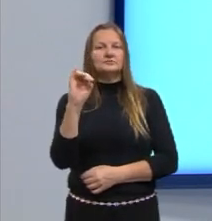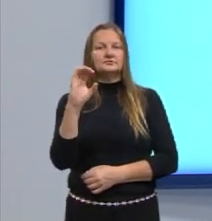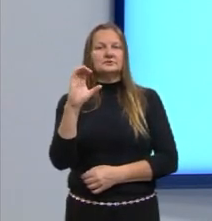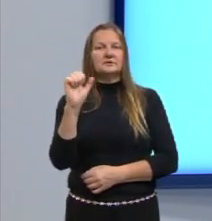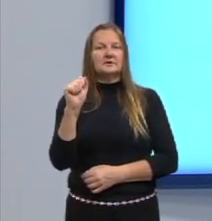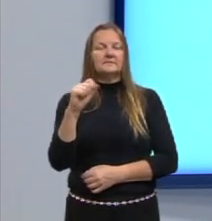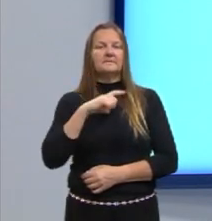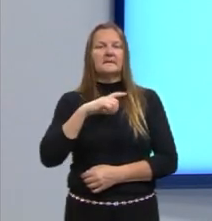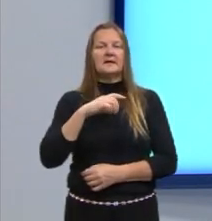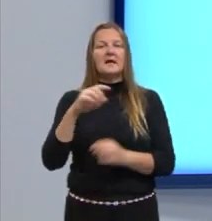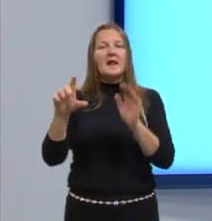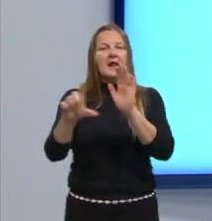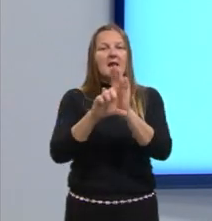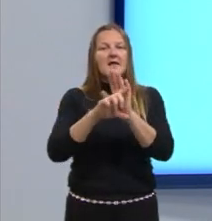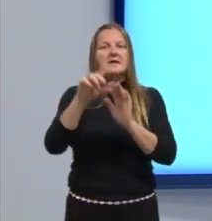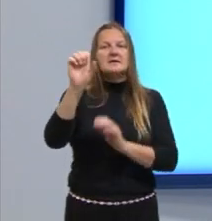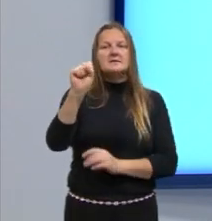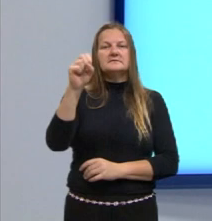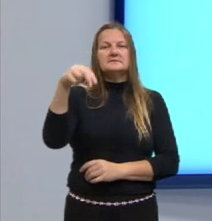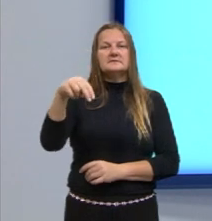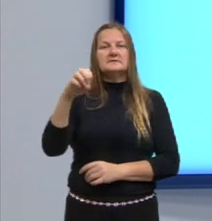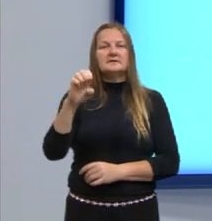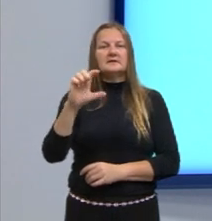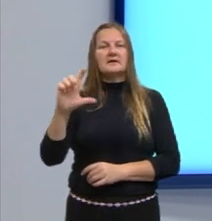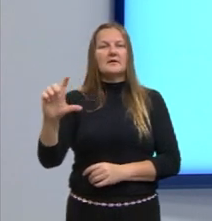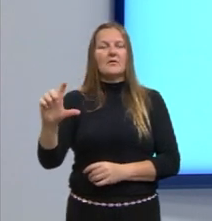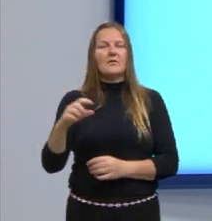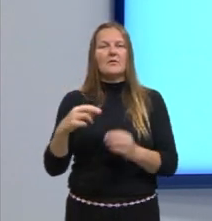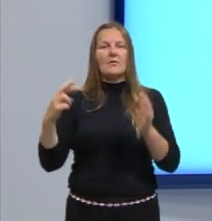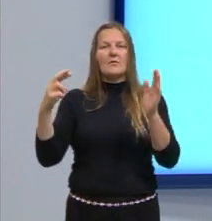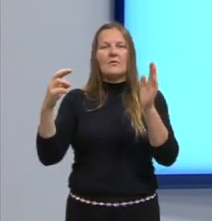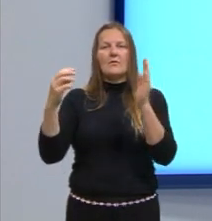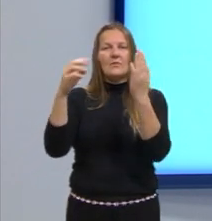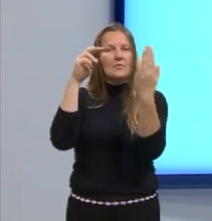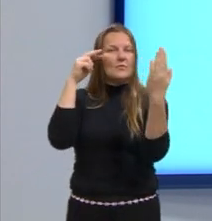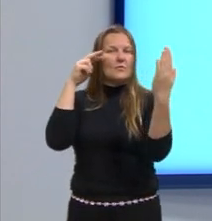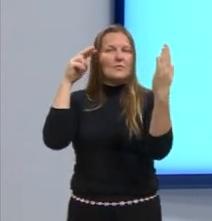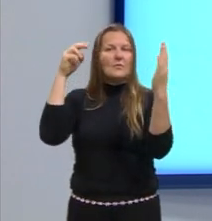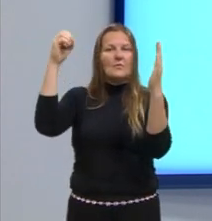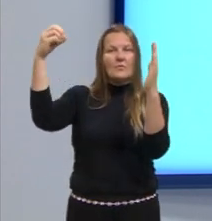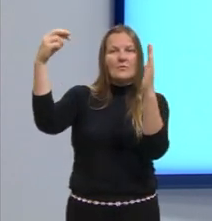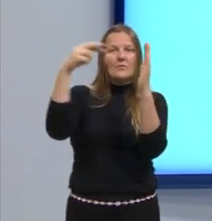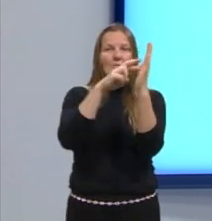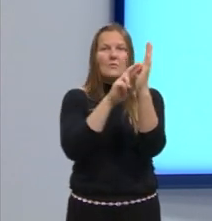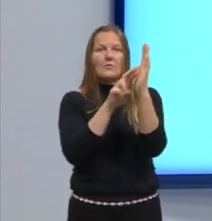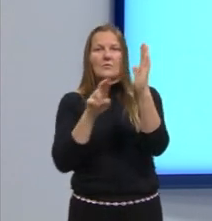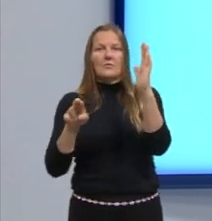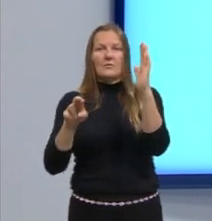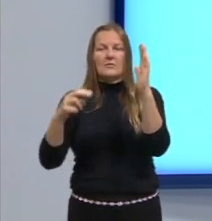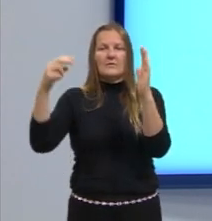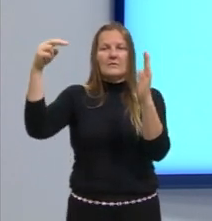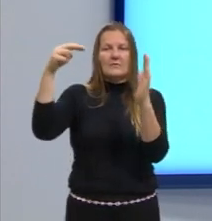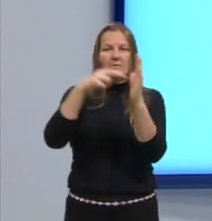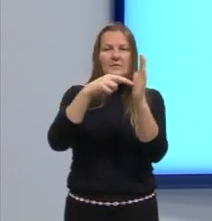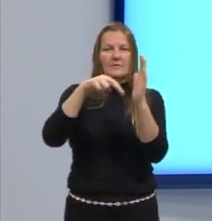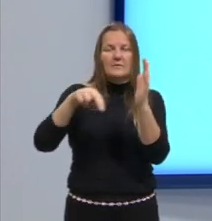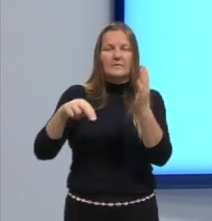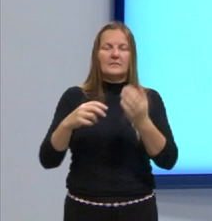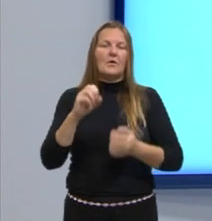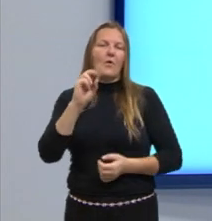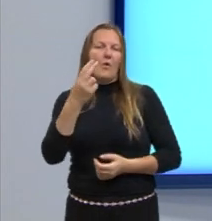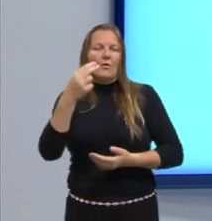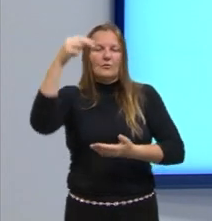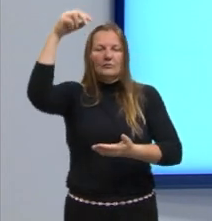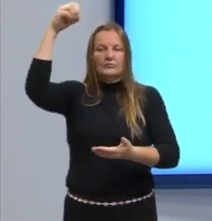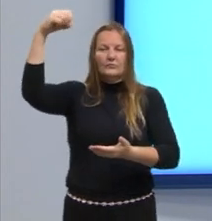lei de snell que tá relacionada né com a refração com fenômeno de refração onde a gente tem um certo índice né